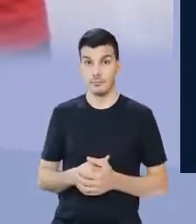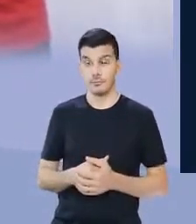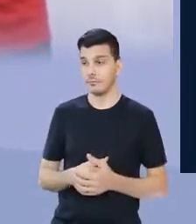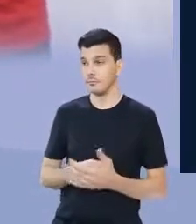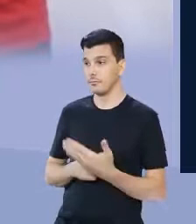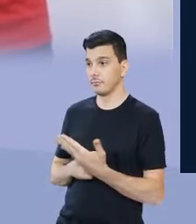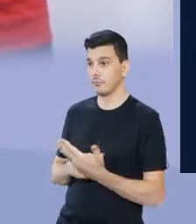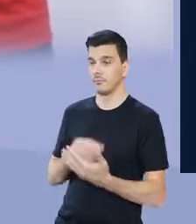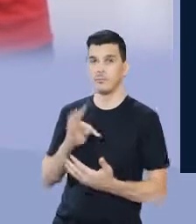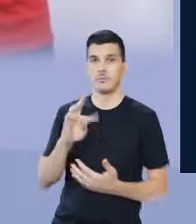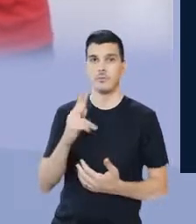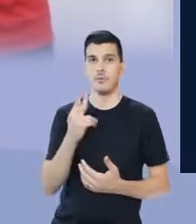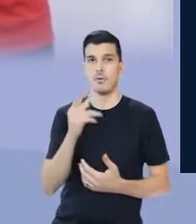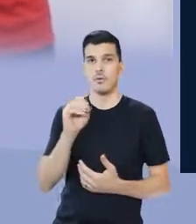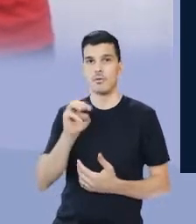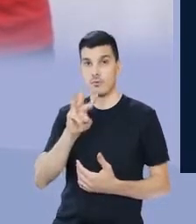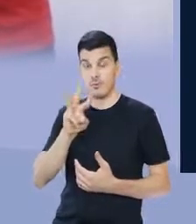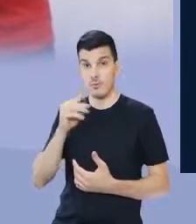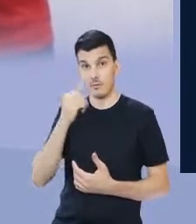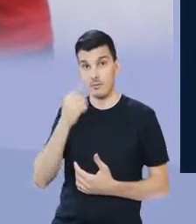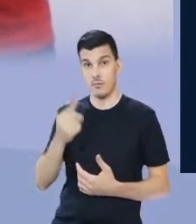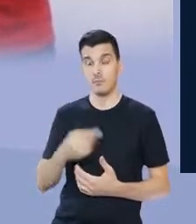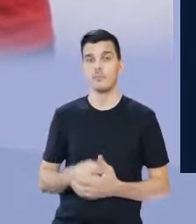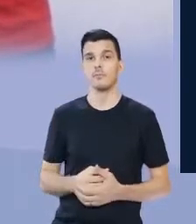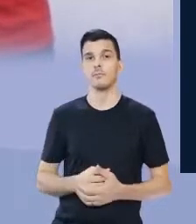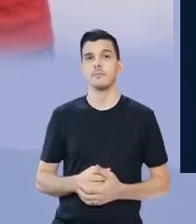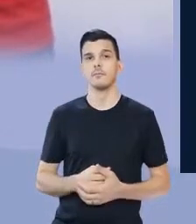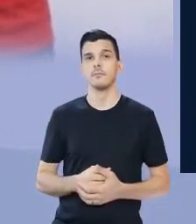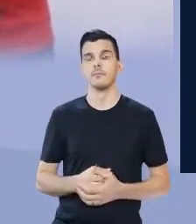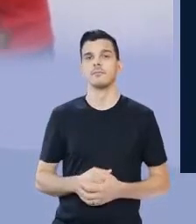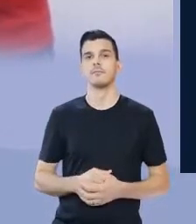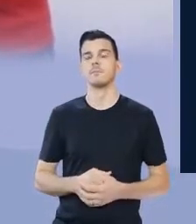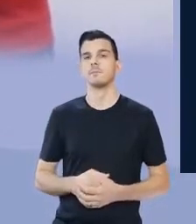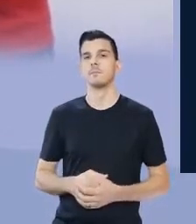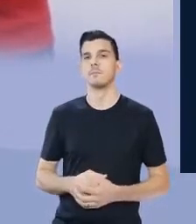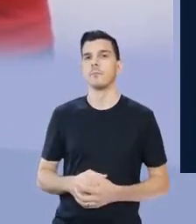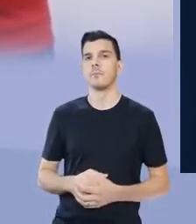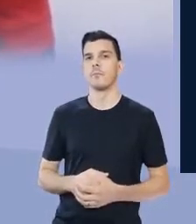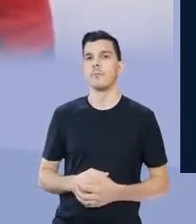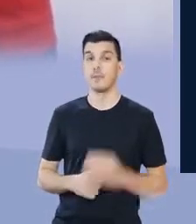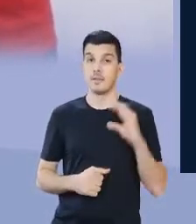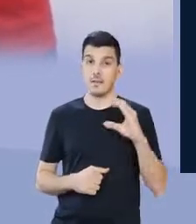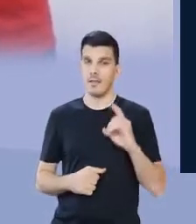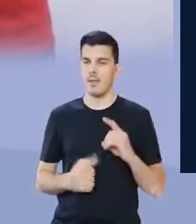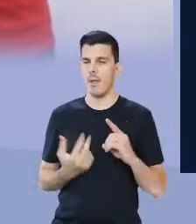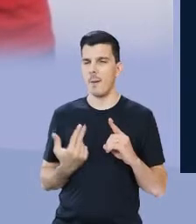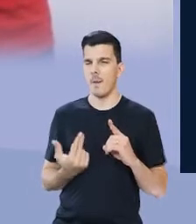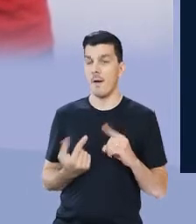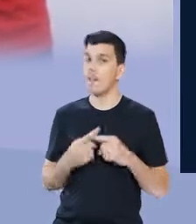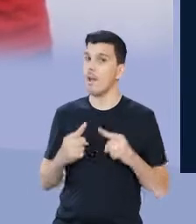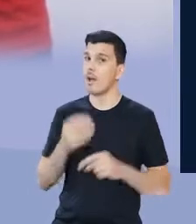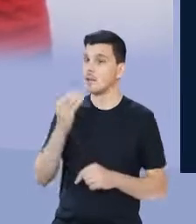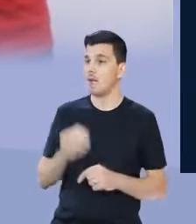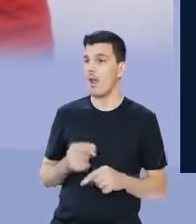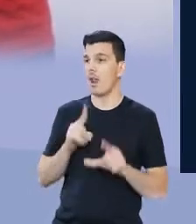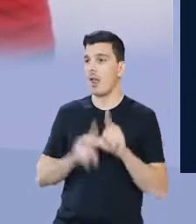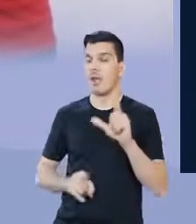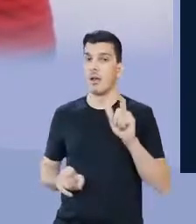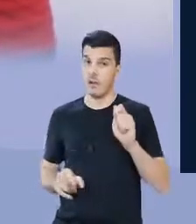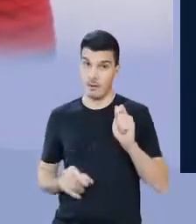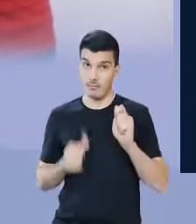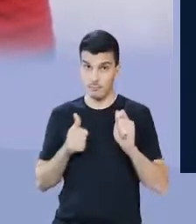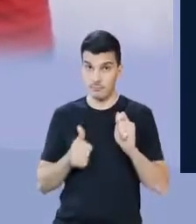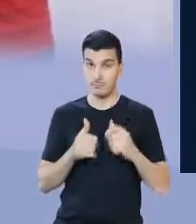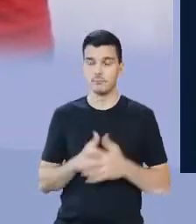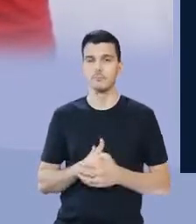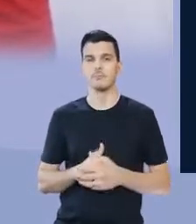abreviada, não é? A letra C e a letra D estão falando a mesma coisa, tá, gente? Fica aí a dica, tá? Mas through não é o que